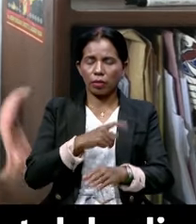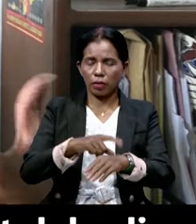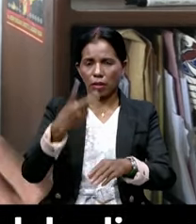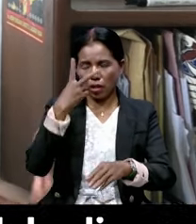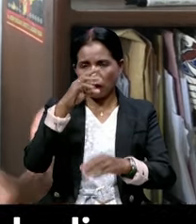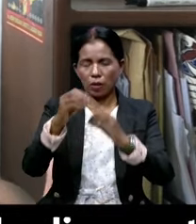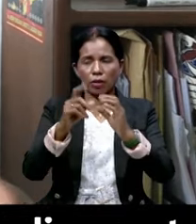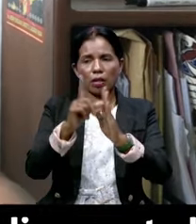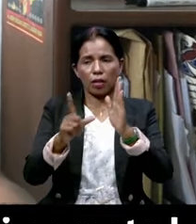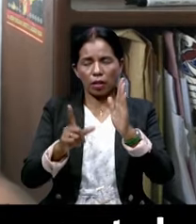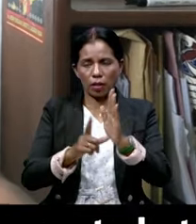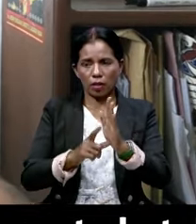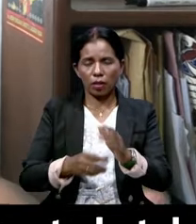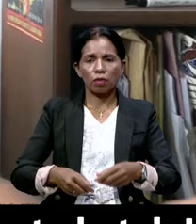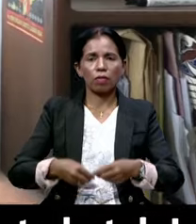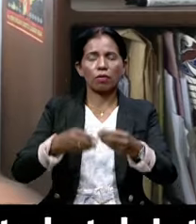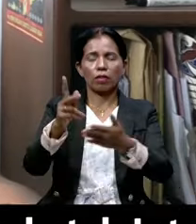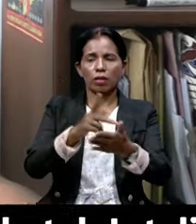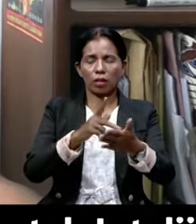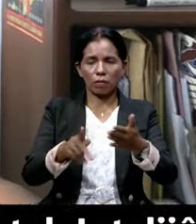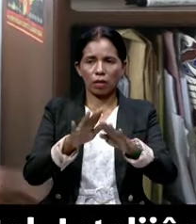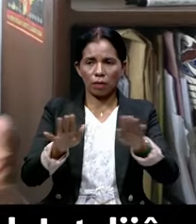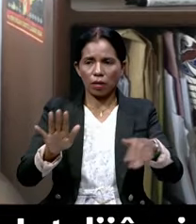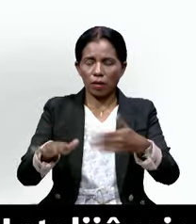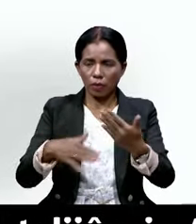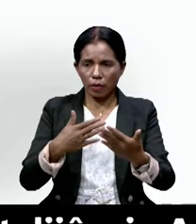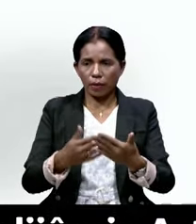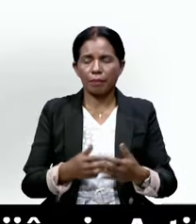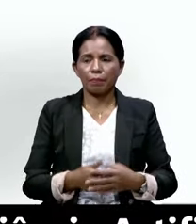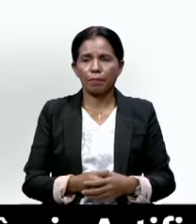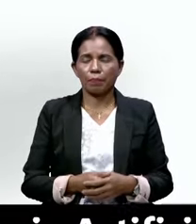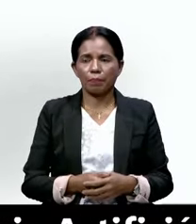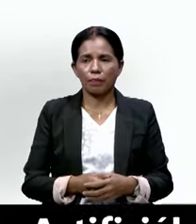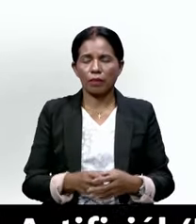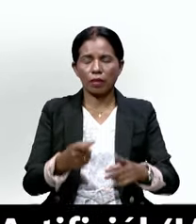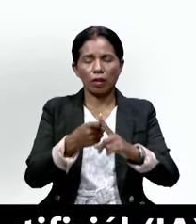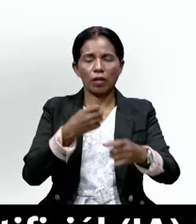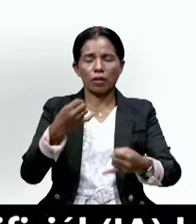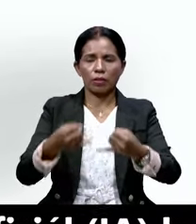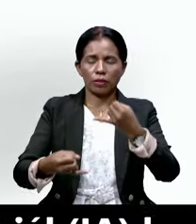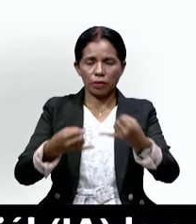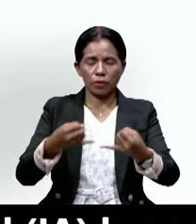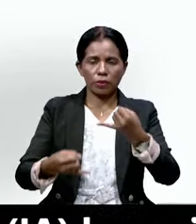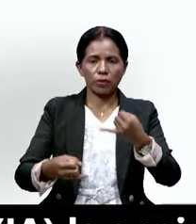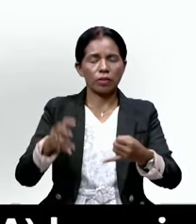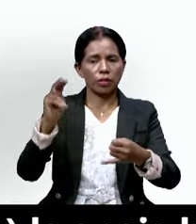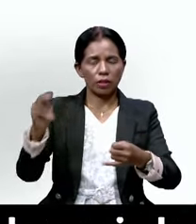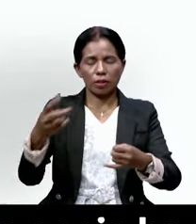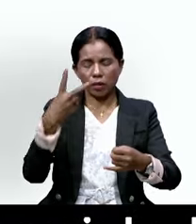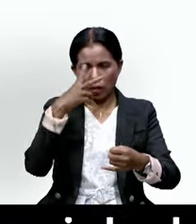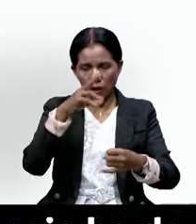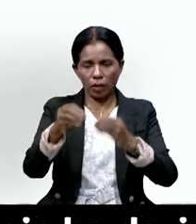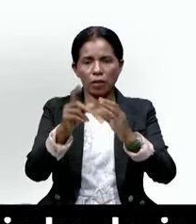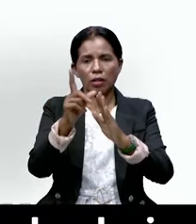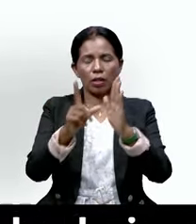juvenil para atu bela criminaliza la barik sira. O si parte justiça nian tem que halo revisão ba